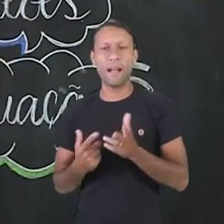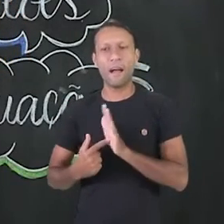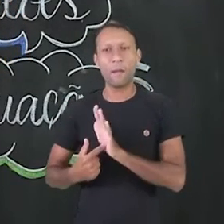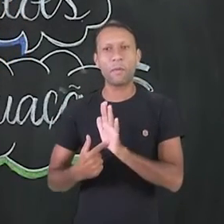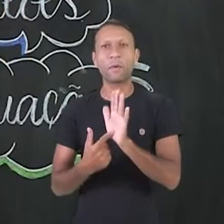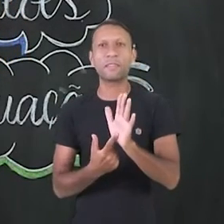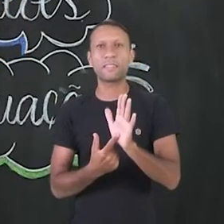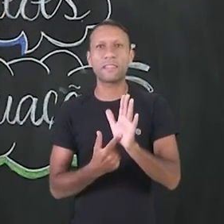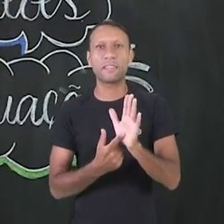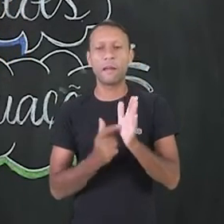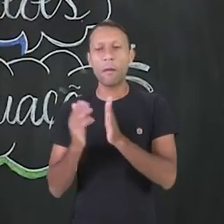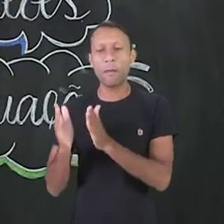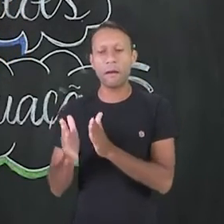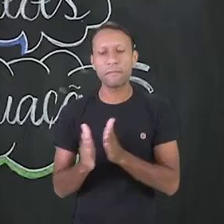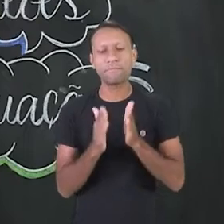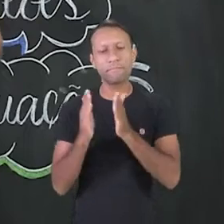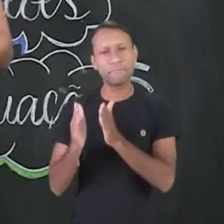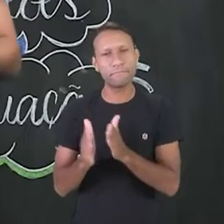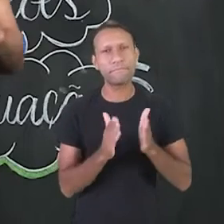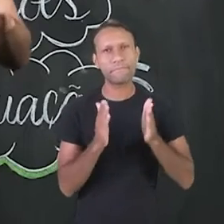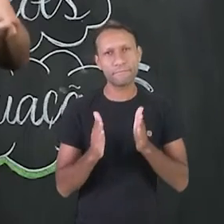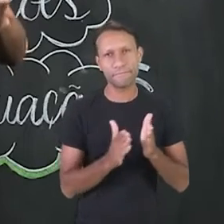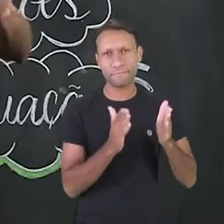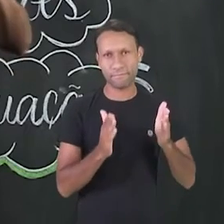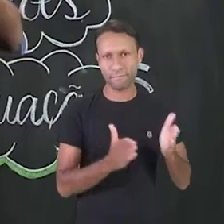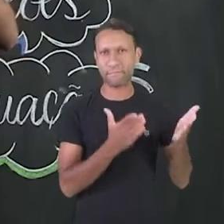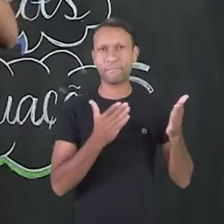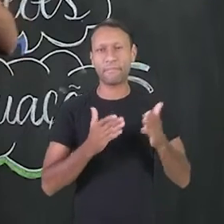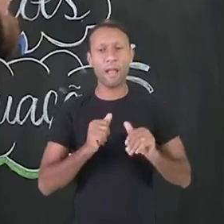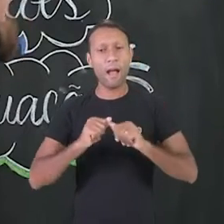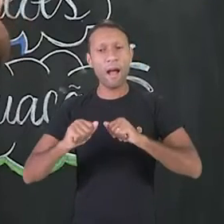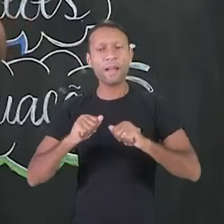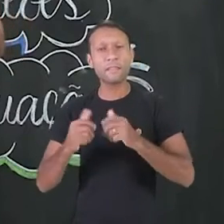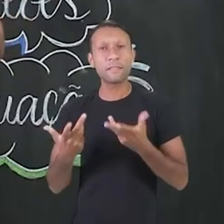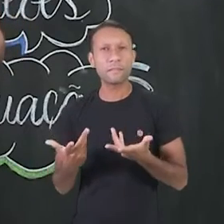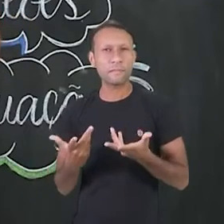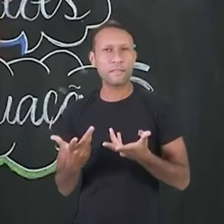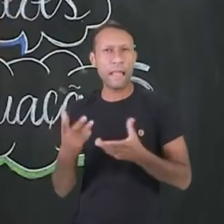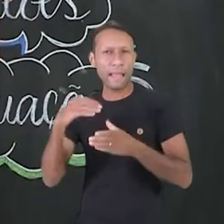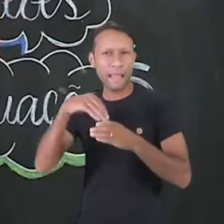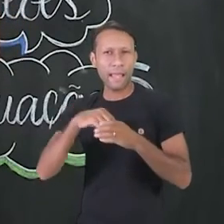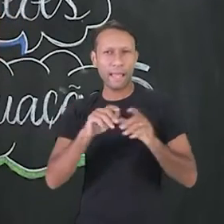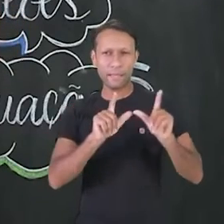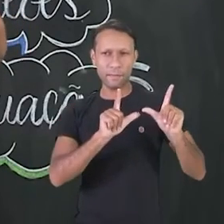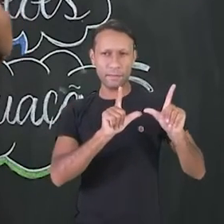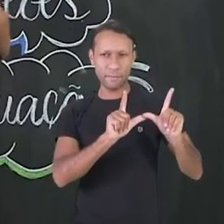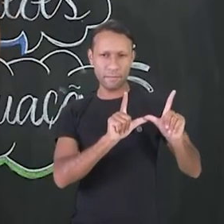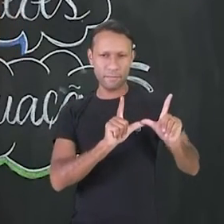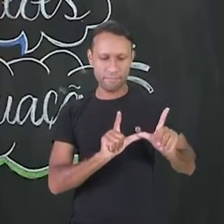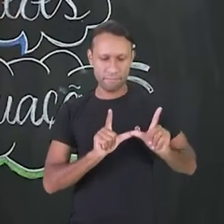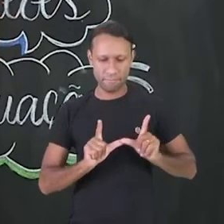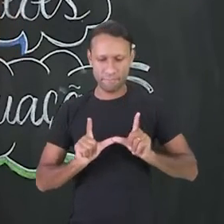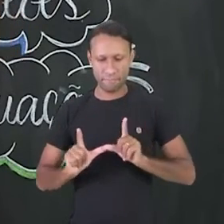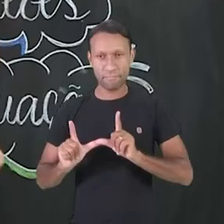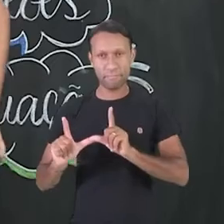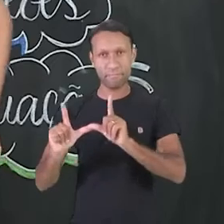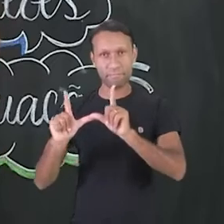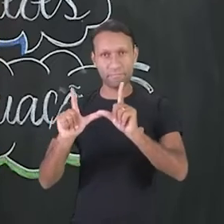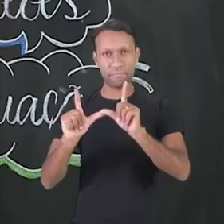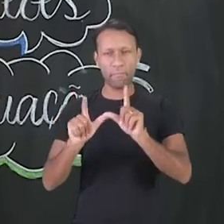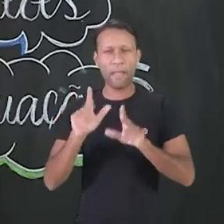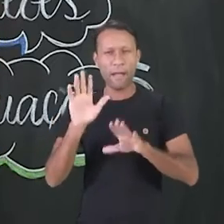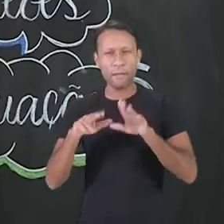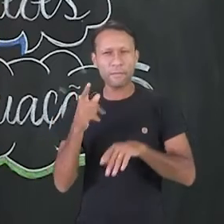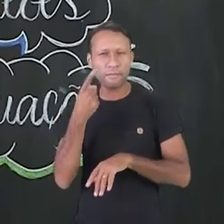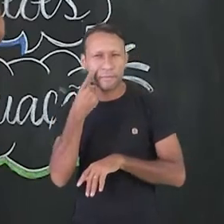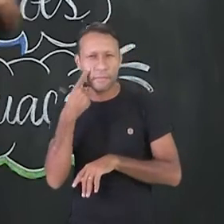para a gente o andamento das ações. E essas ações são colocadas dentro dos quadros por meio de planos. Por isso que às vezes